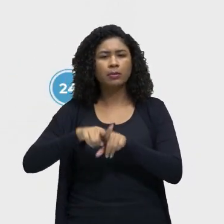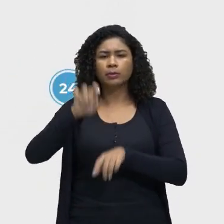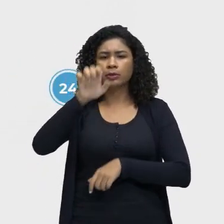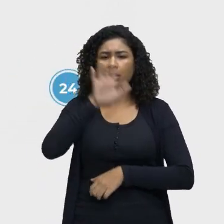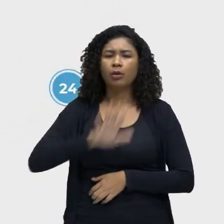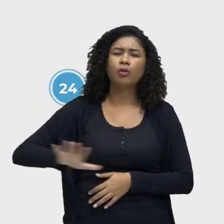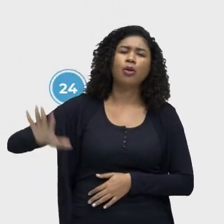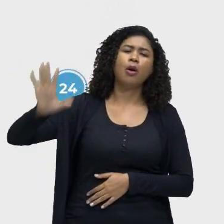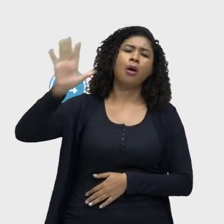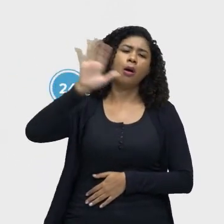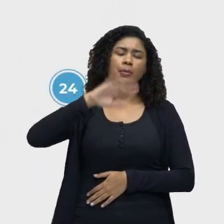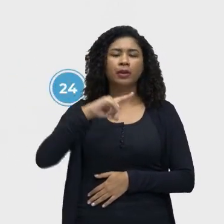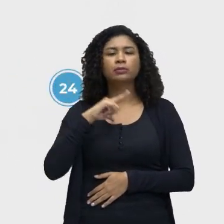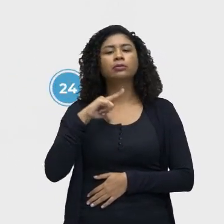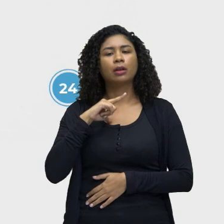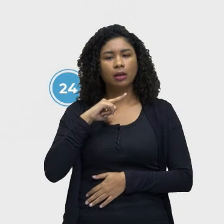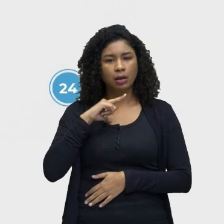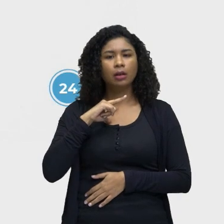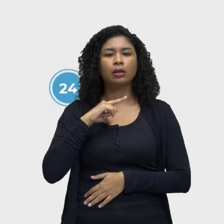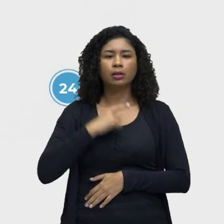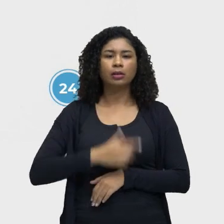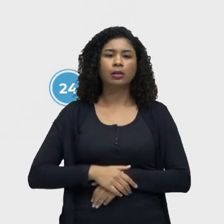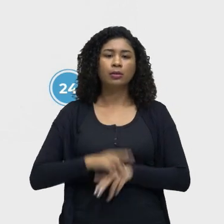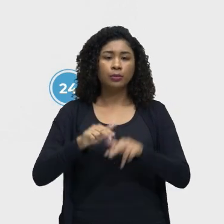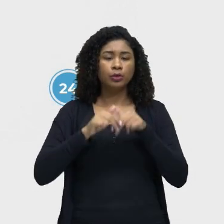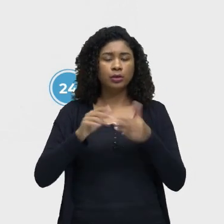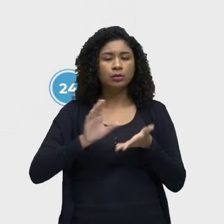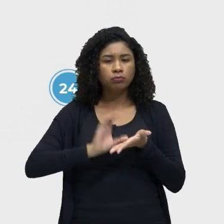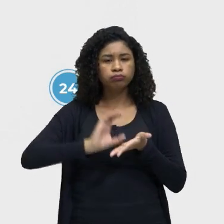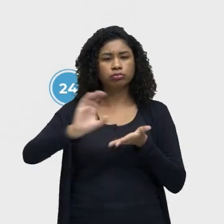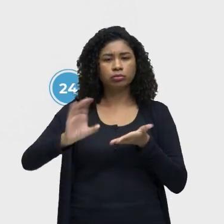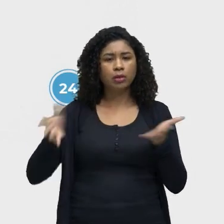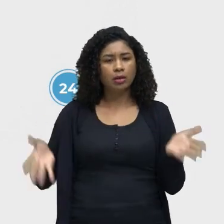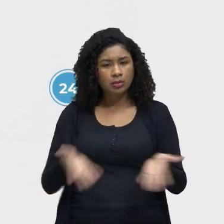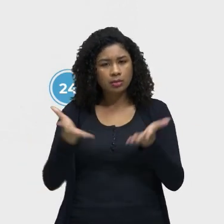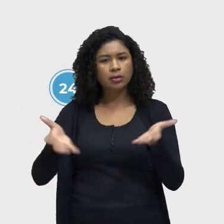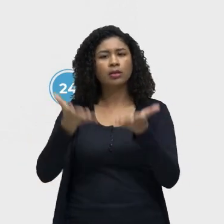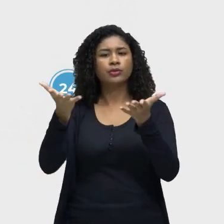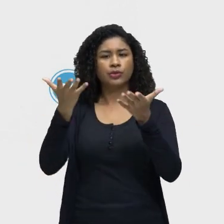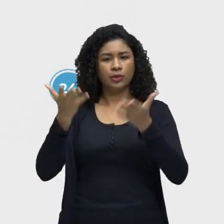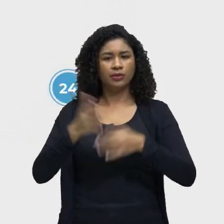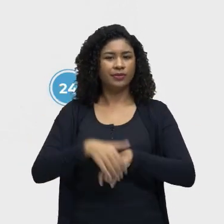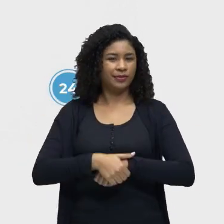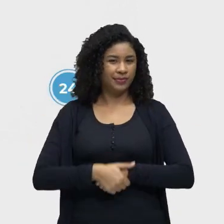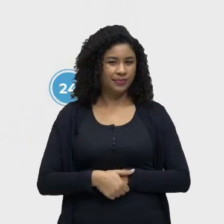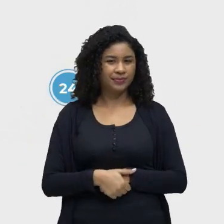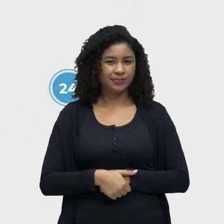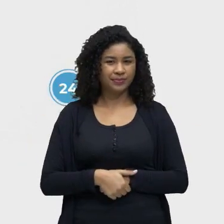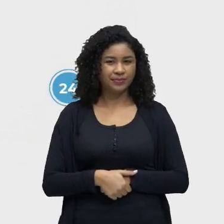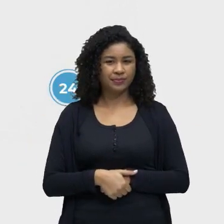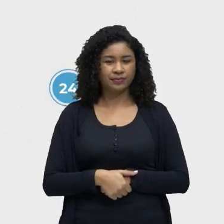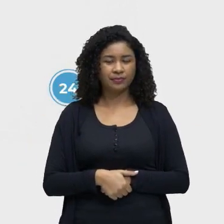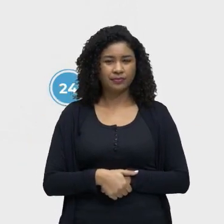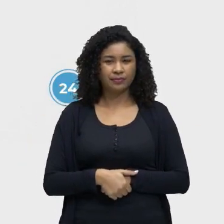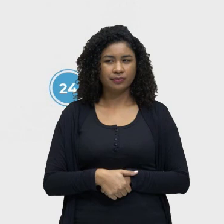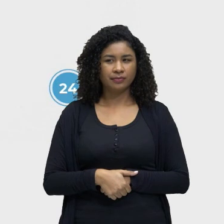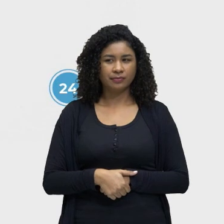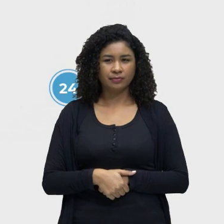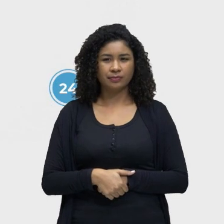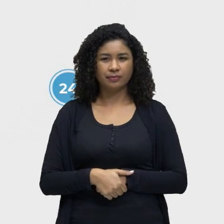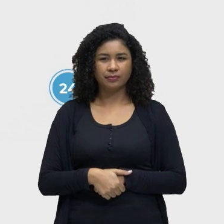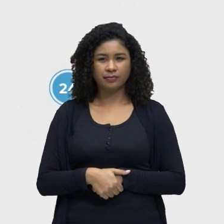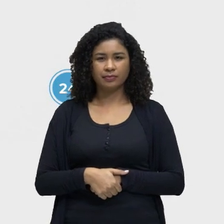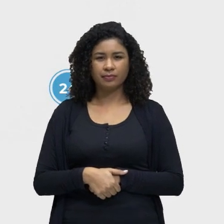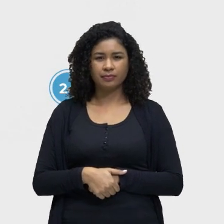Europa. Além de que é um incentivo ao crescimento vegetativo, não vai se relacionar com a vida dos estrangeiros, com